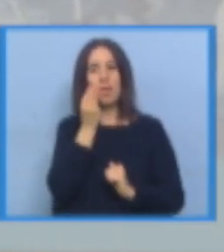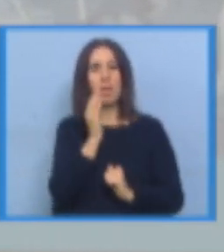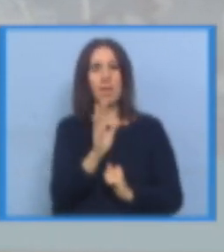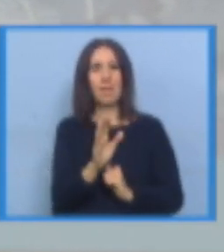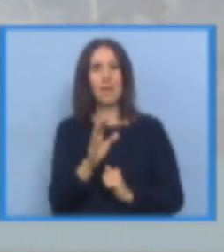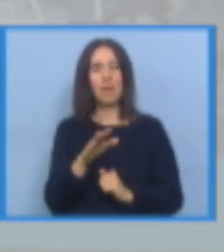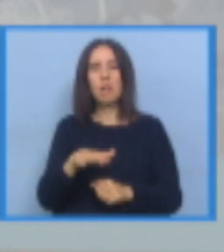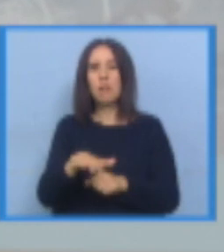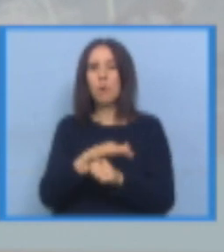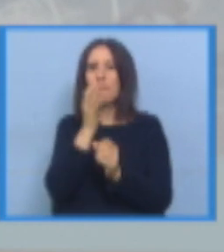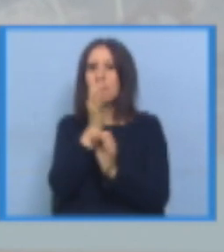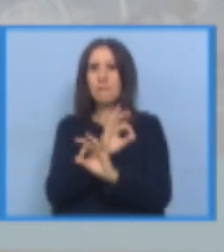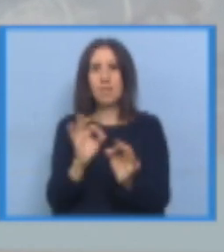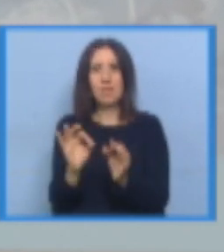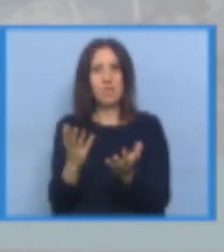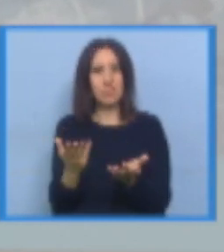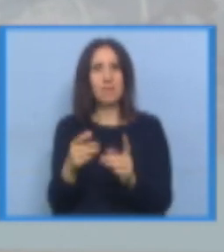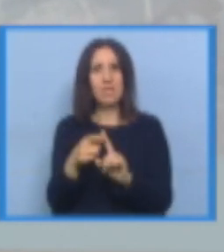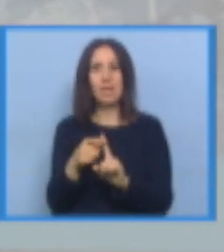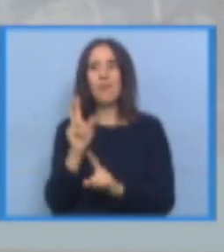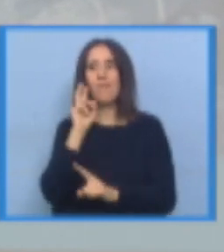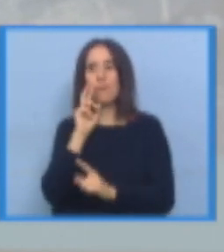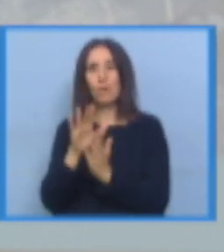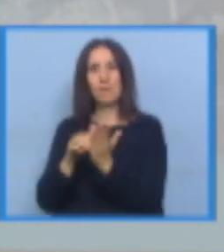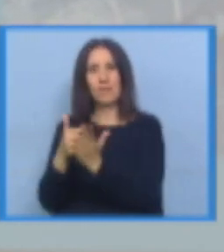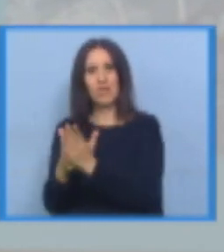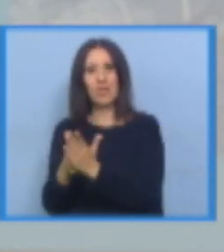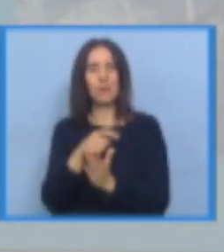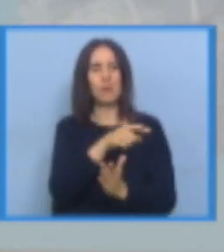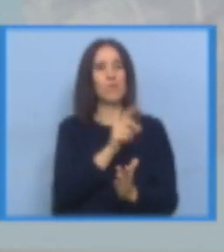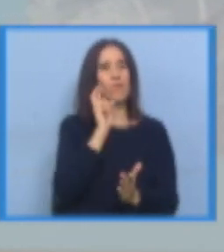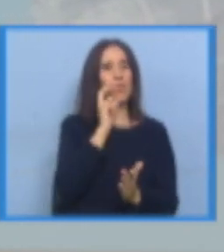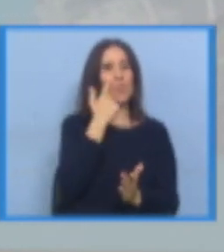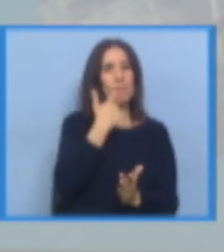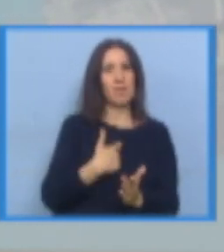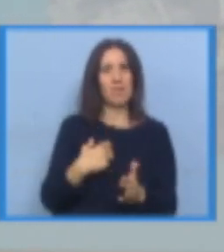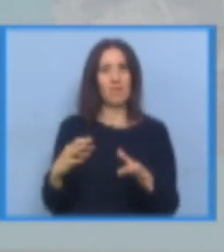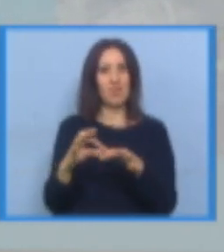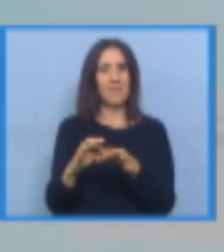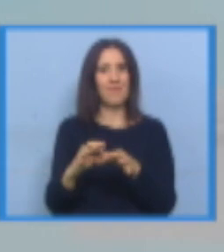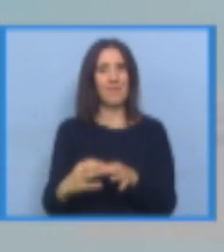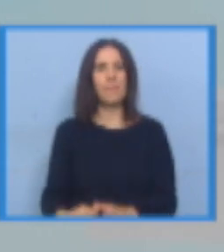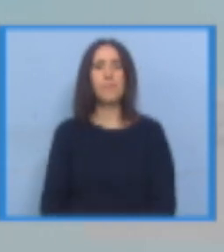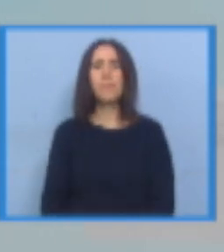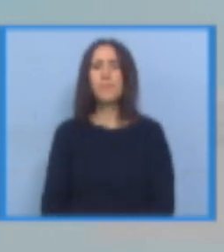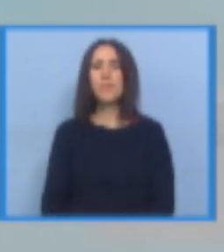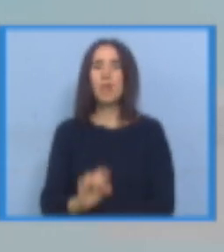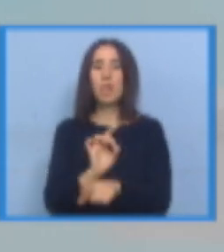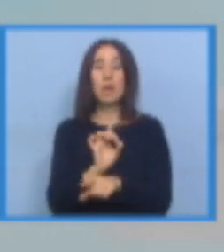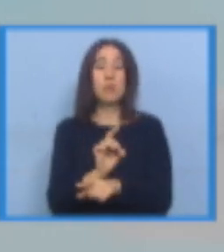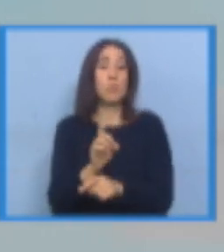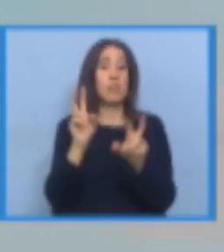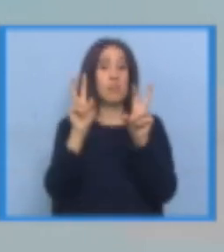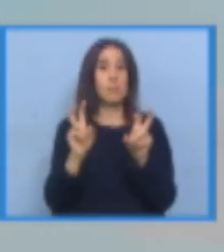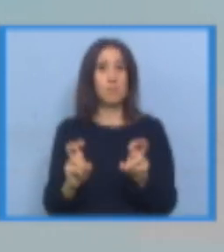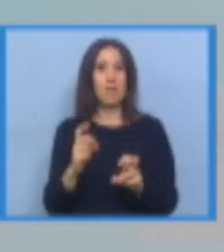um lugar fantástico de unir, digamos assim, os valores do Evangelho aos valores do humano, não é? Ainda, porque enfim, são alguns temas